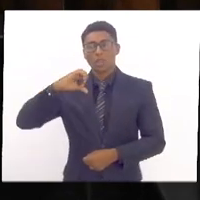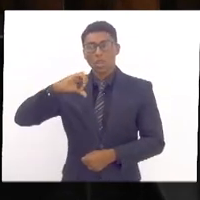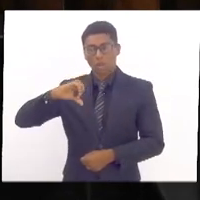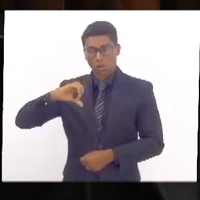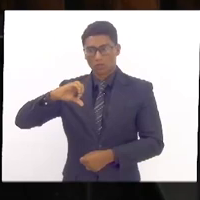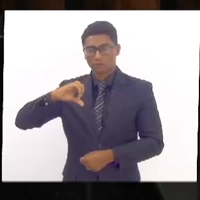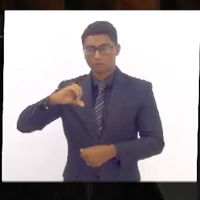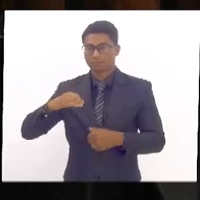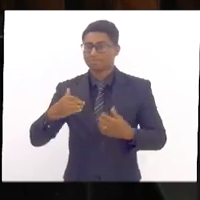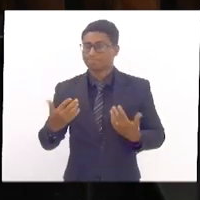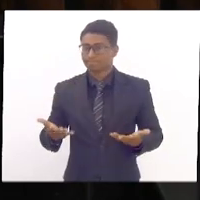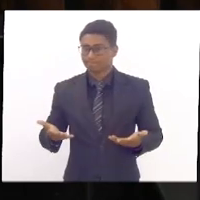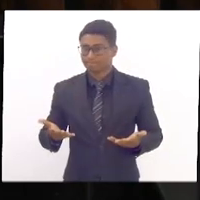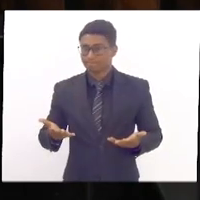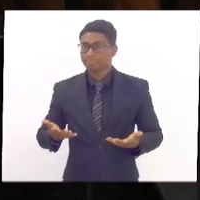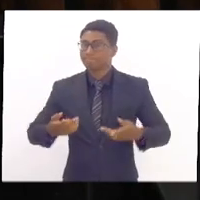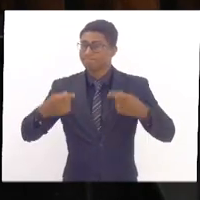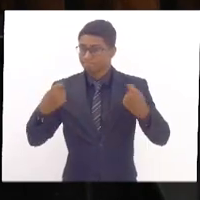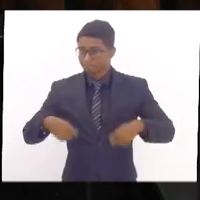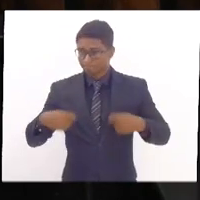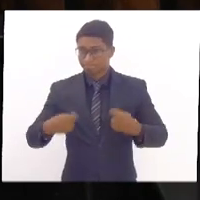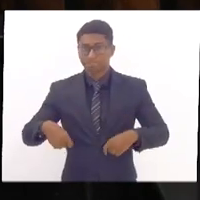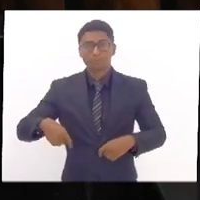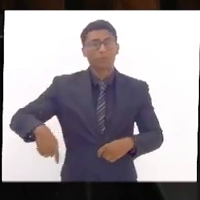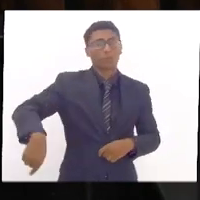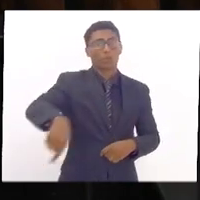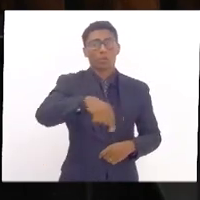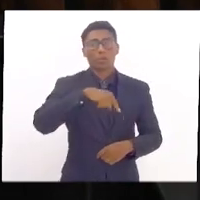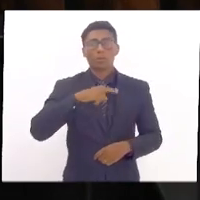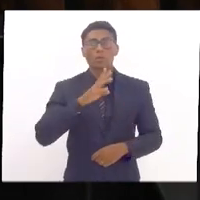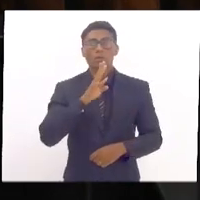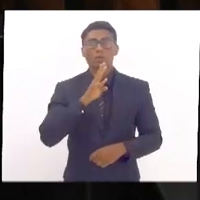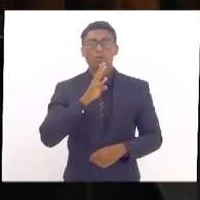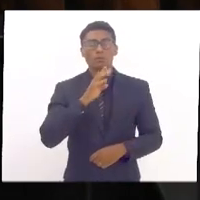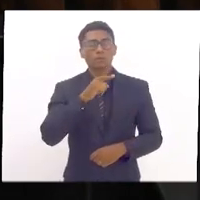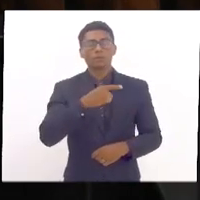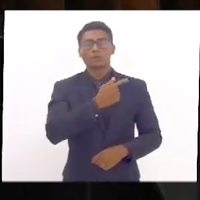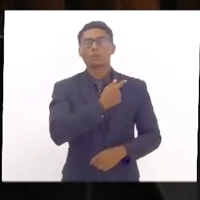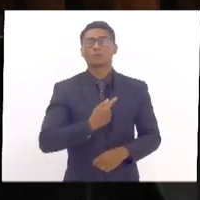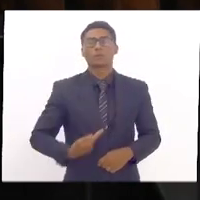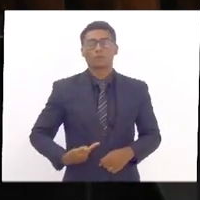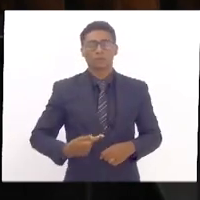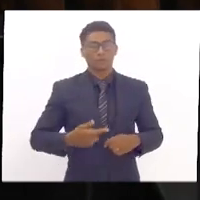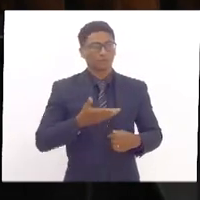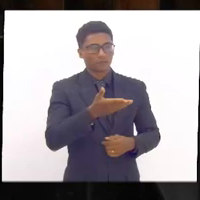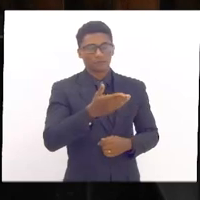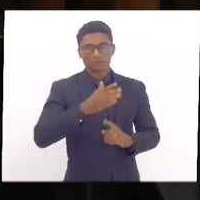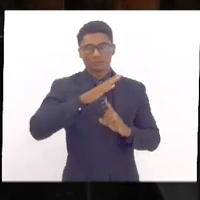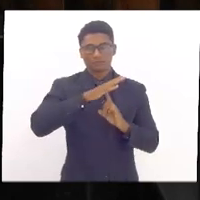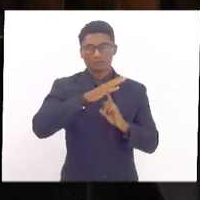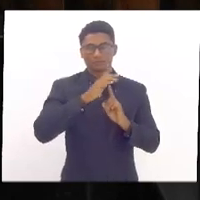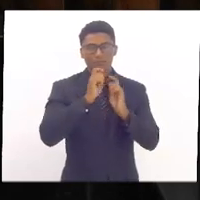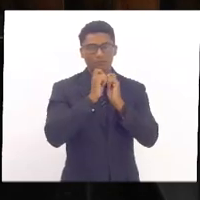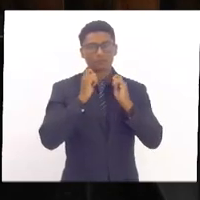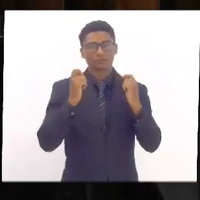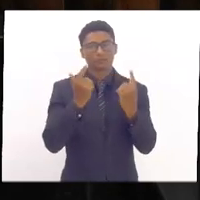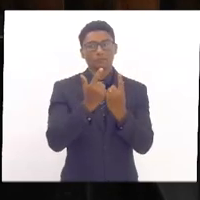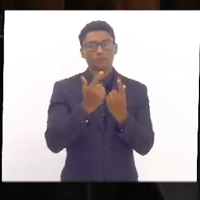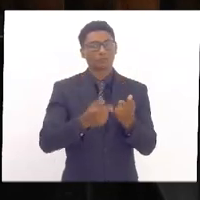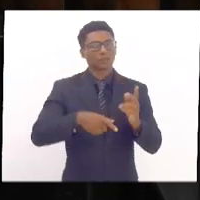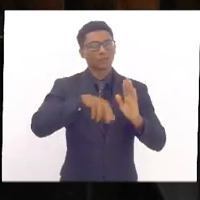é necessário que a gente conheça como é que o governo do Paraná, a Assembleia Legislativa do Paraná,